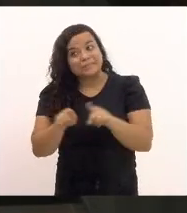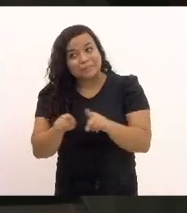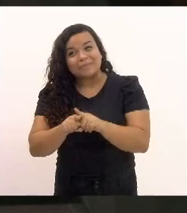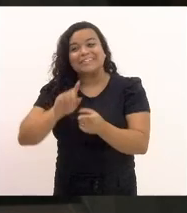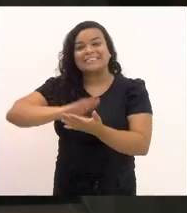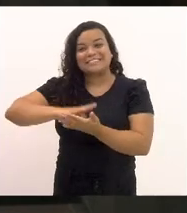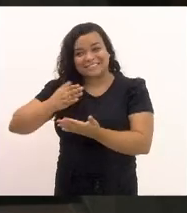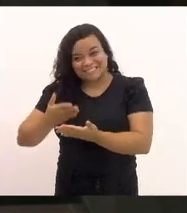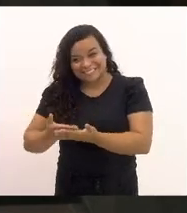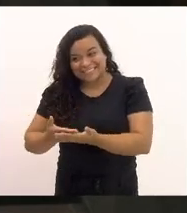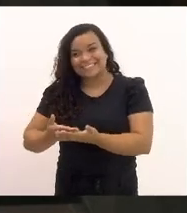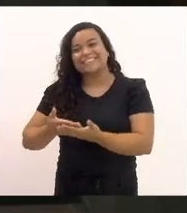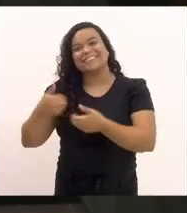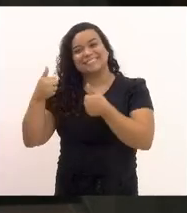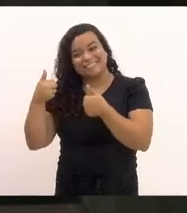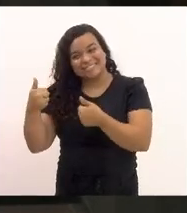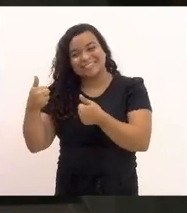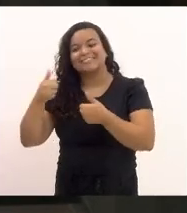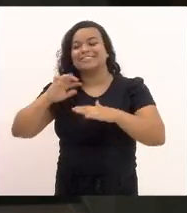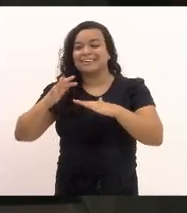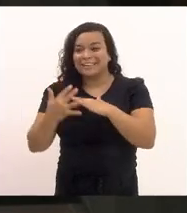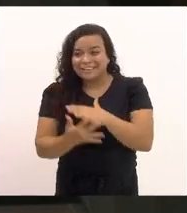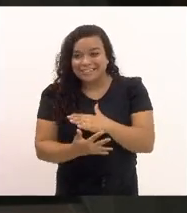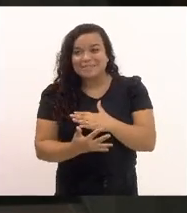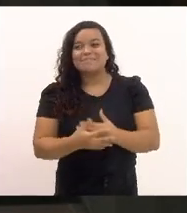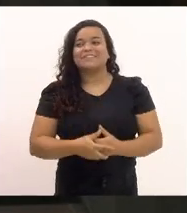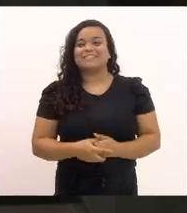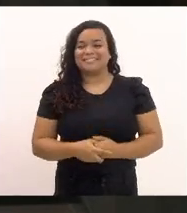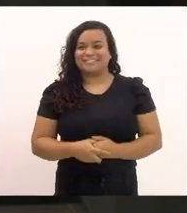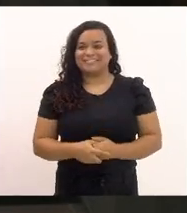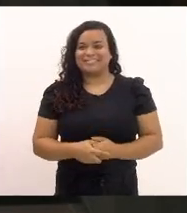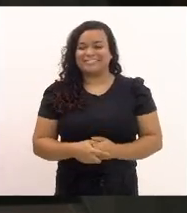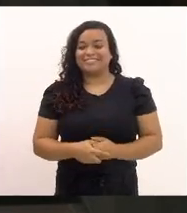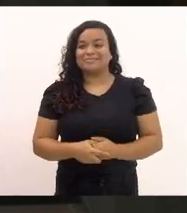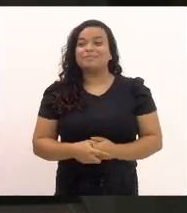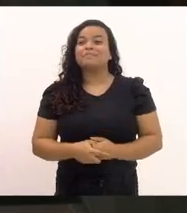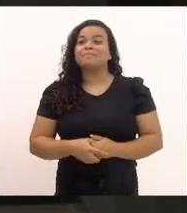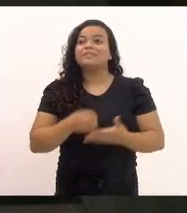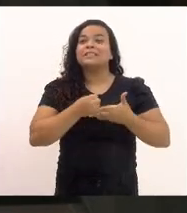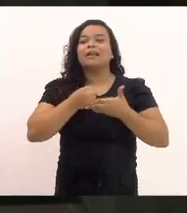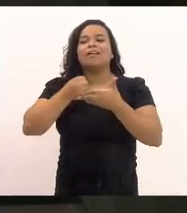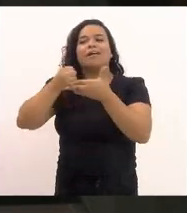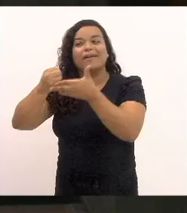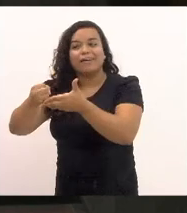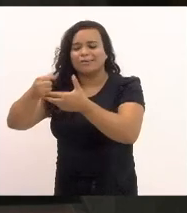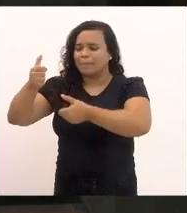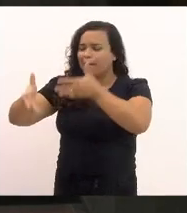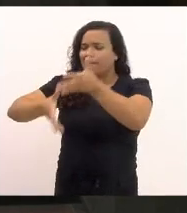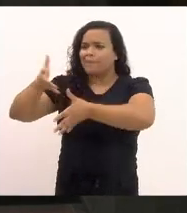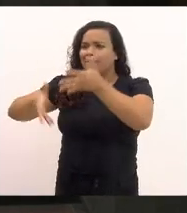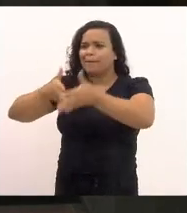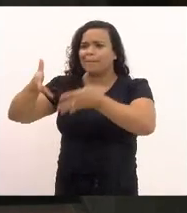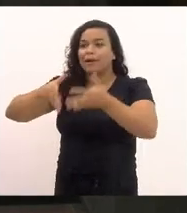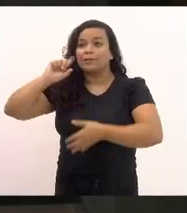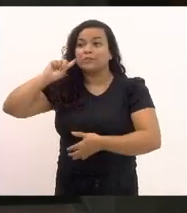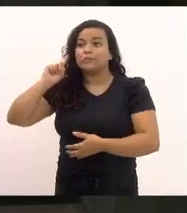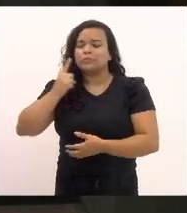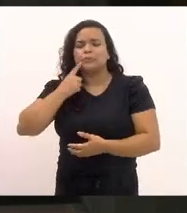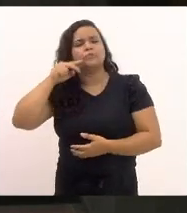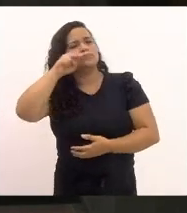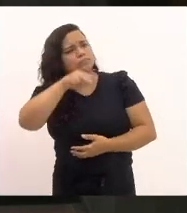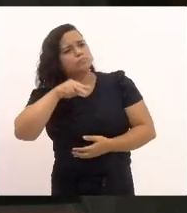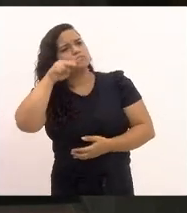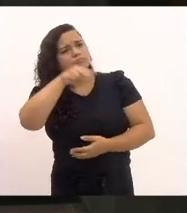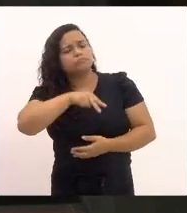intérprete da linguagem de Libra, que leva a nossa voz aos deficientes